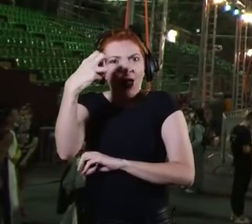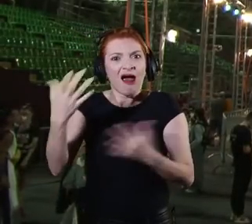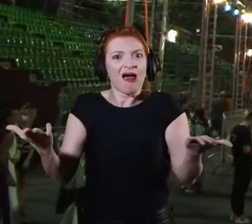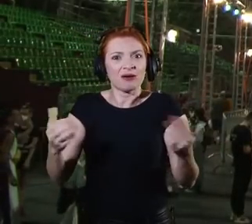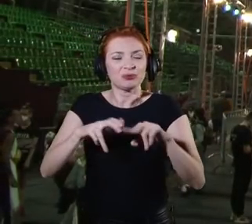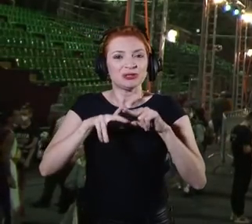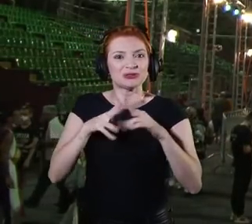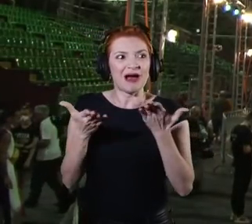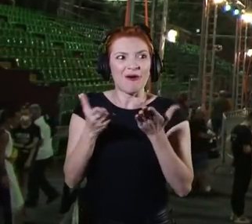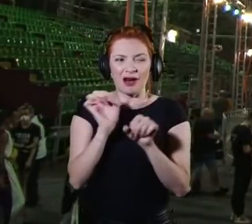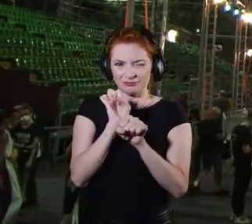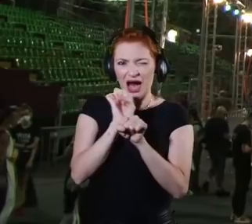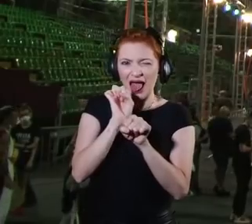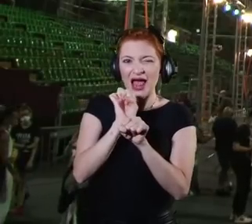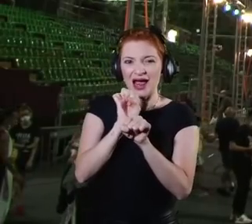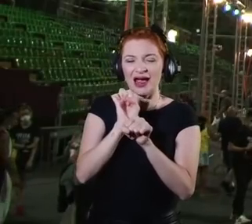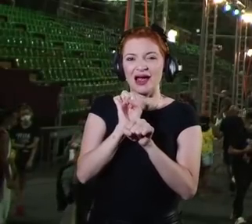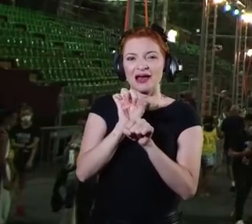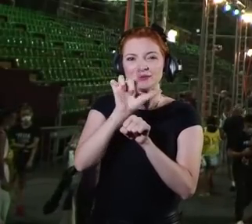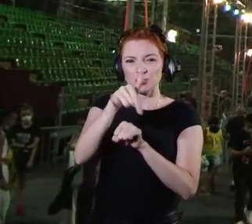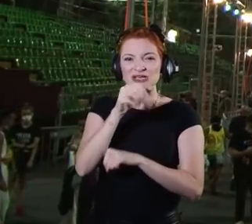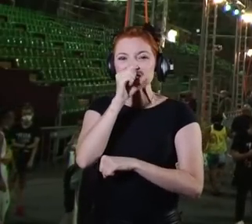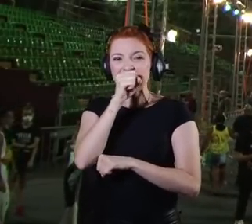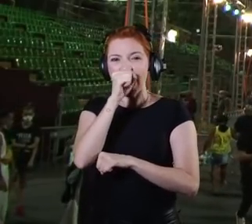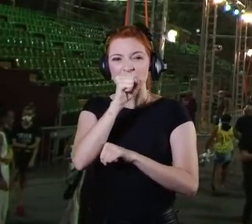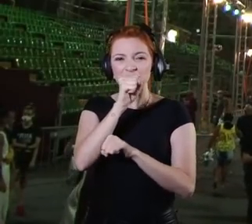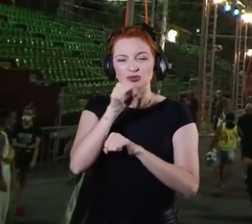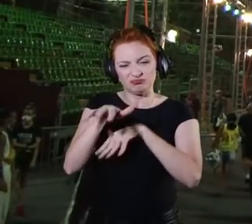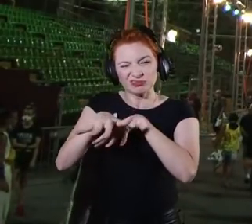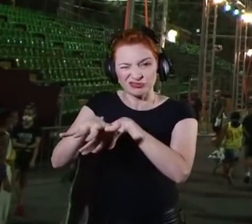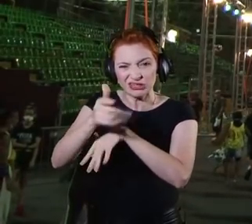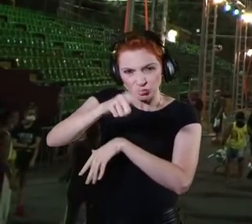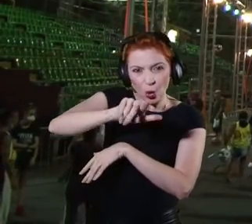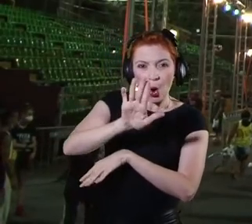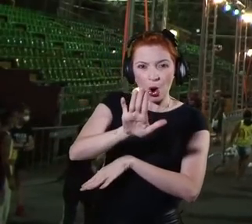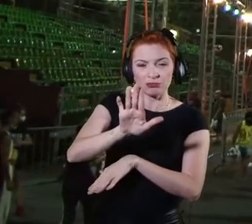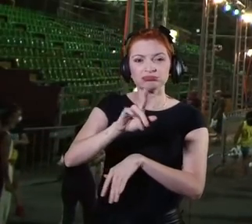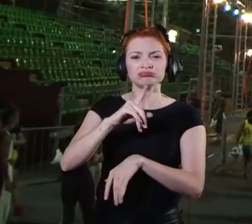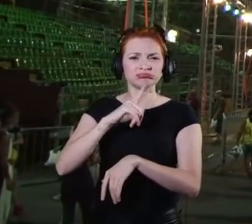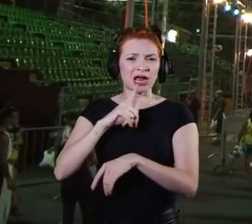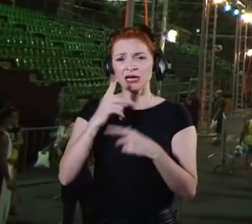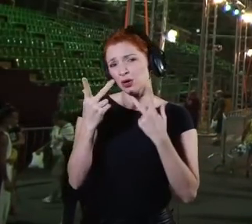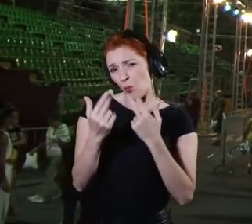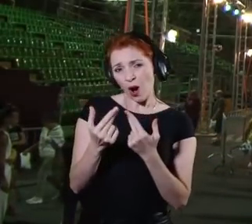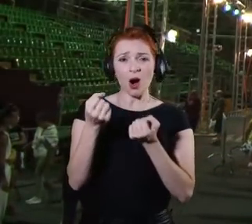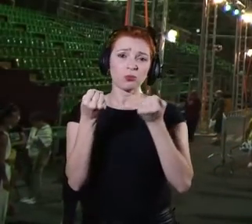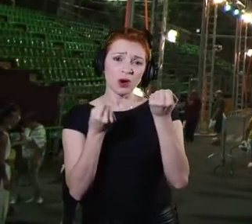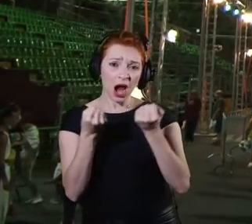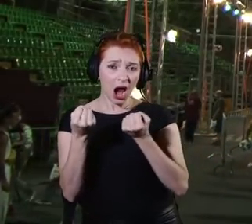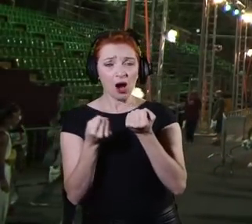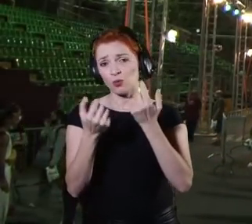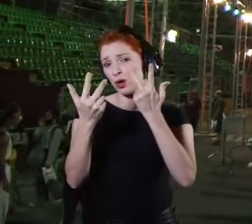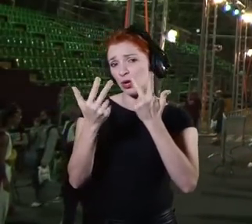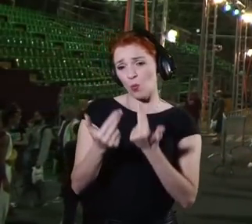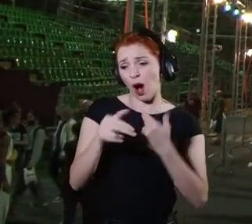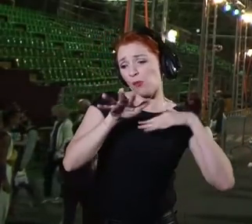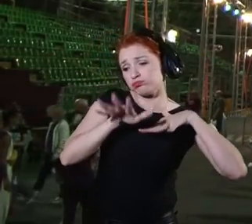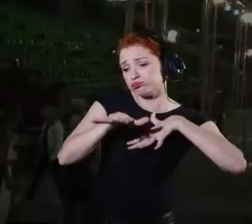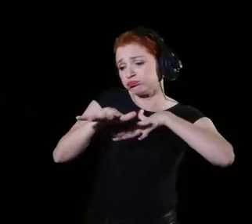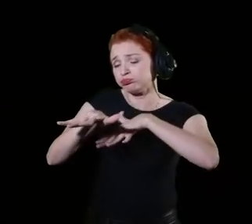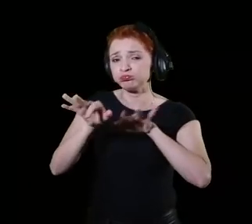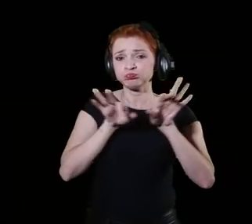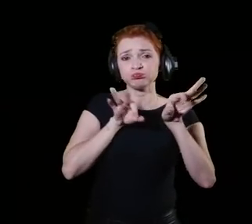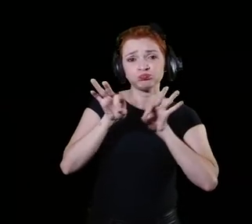próximo desfile vem agora no próximo sábado e ele vai ter os mesmos carros, o mesmo movimento,